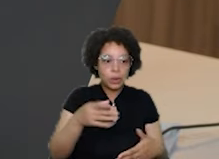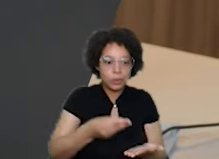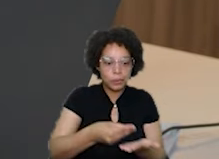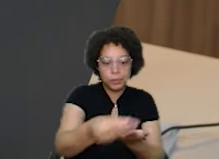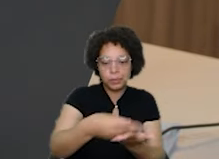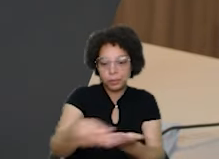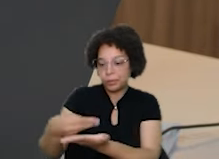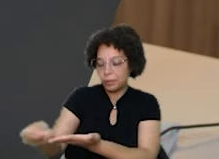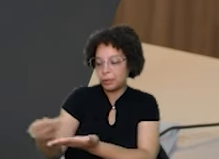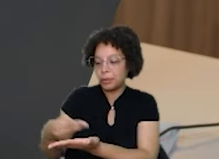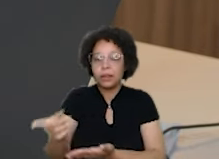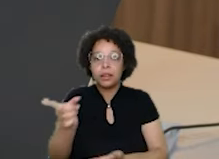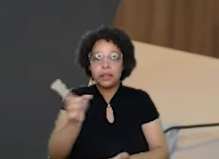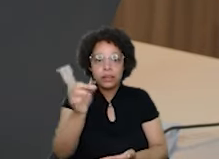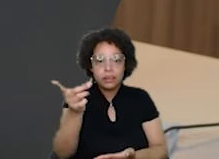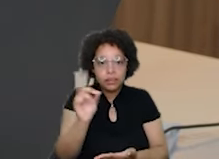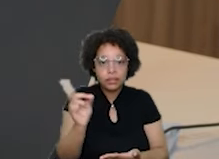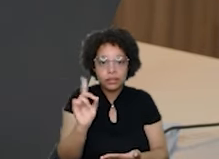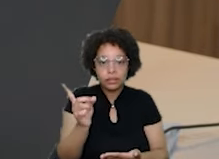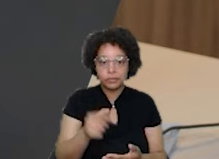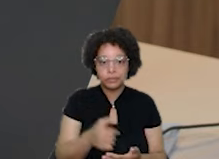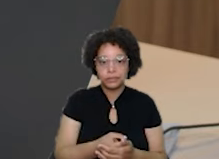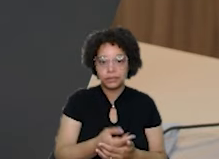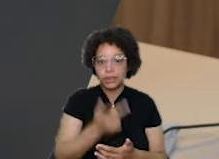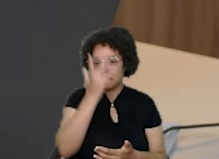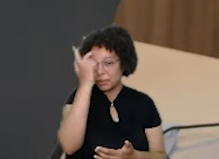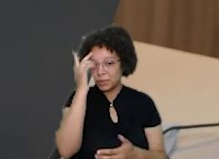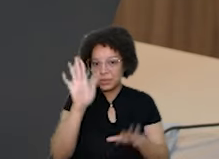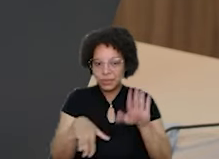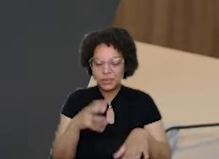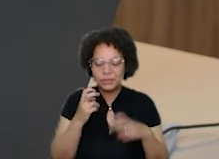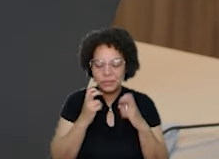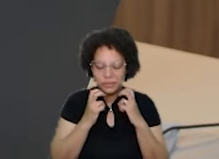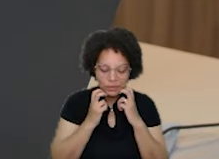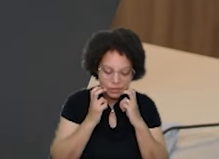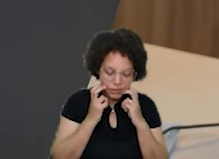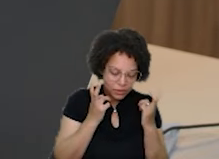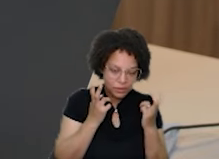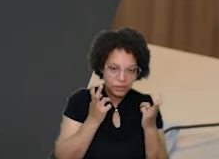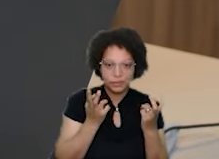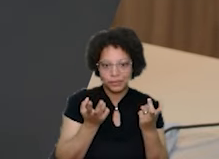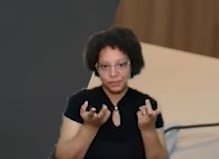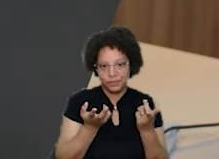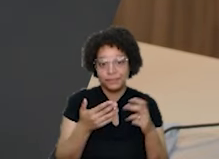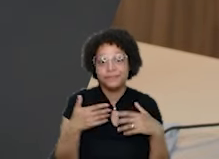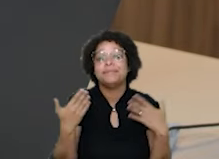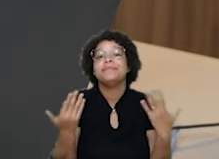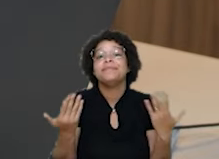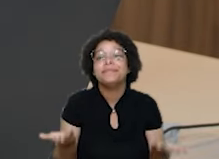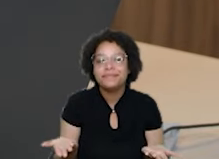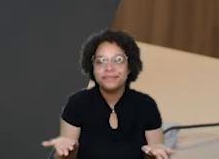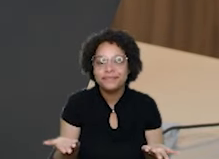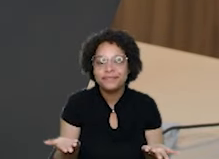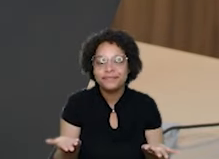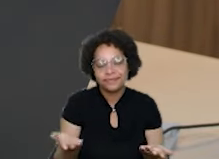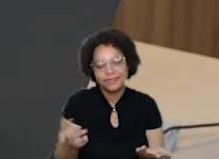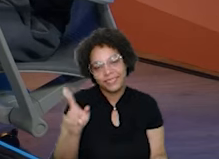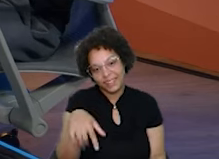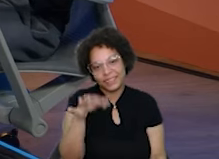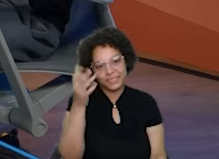social enfim a pessoaa tem vergonha de aparecer e aí basicamente eu o que tava